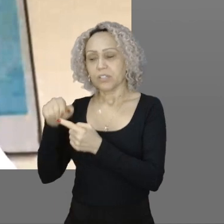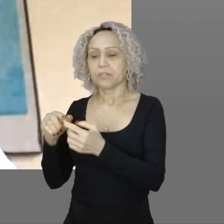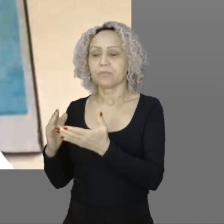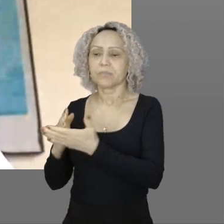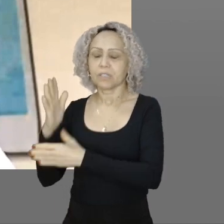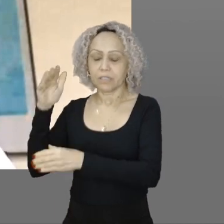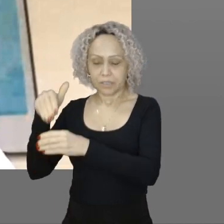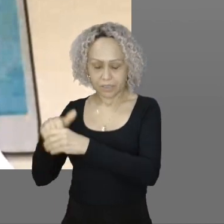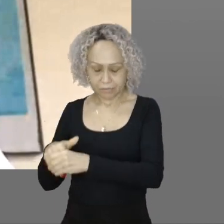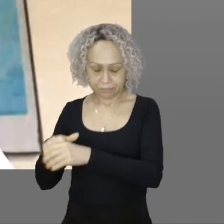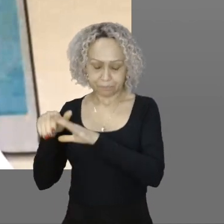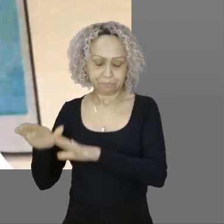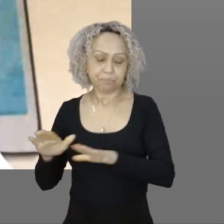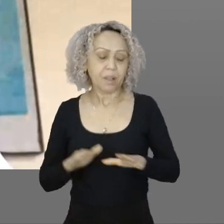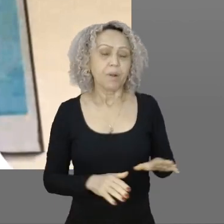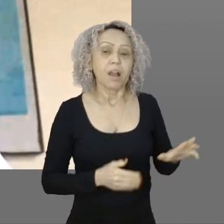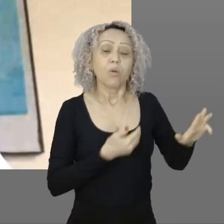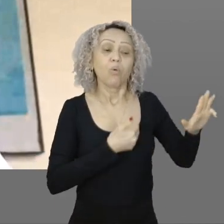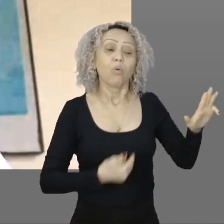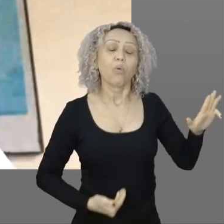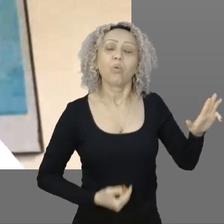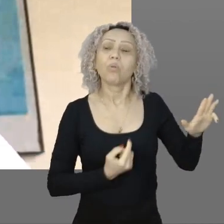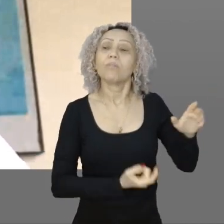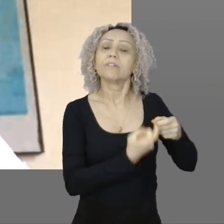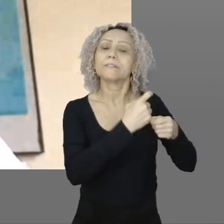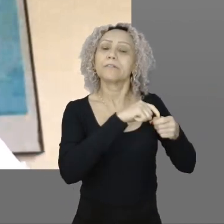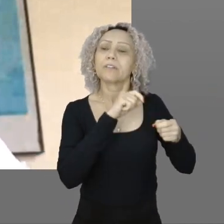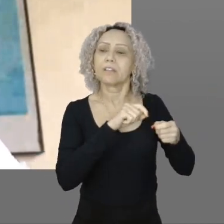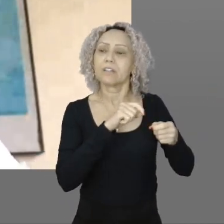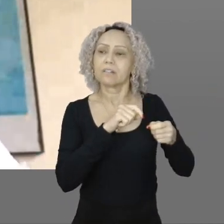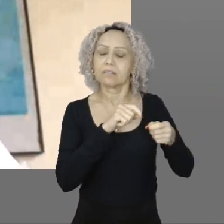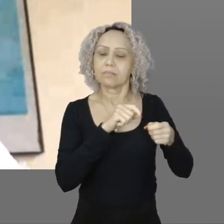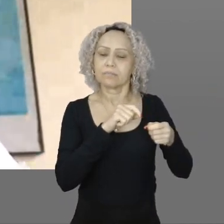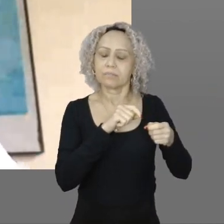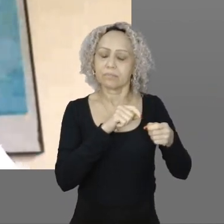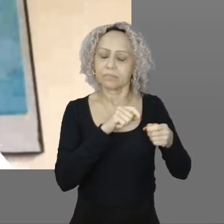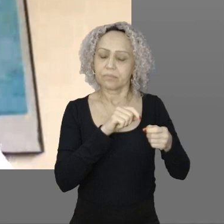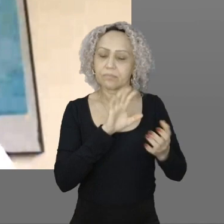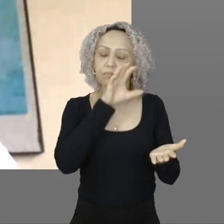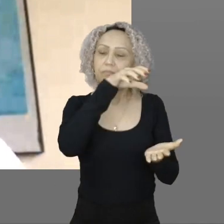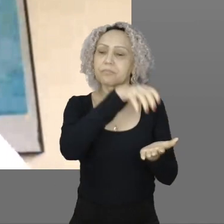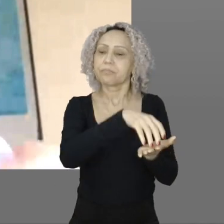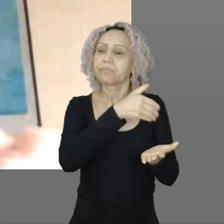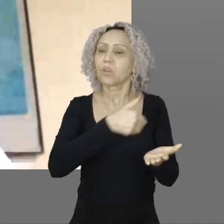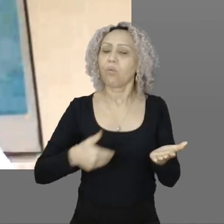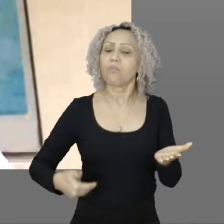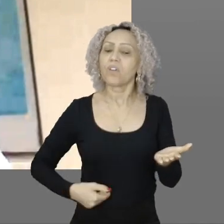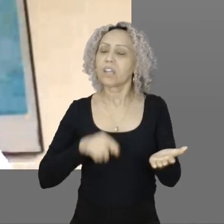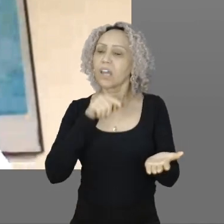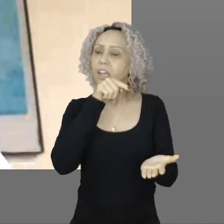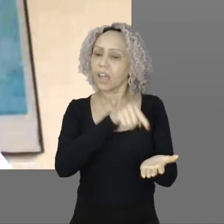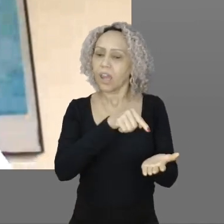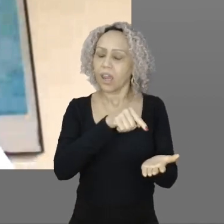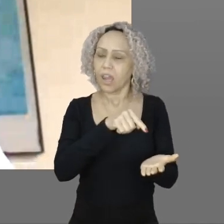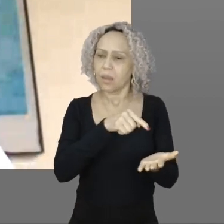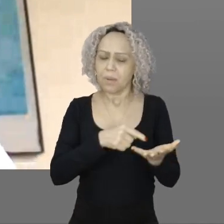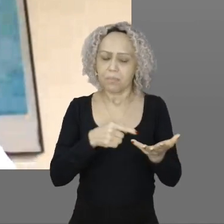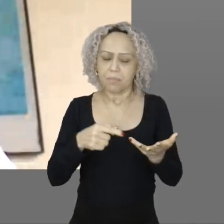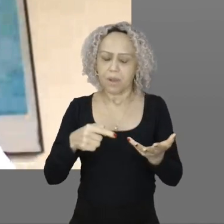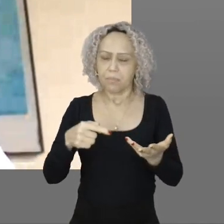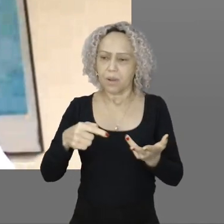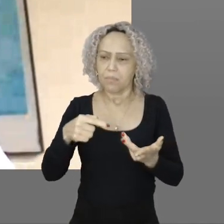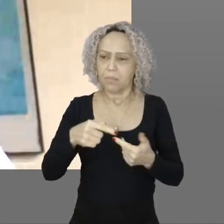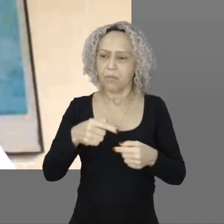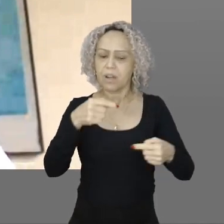o centro do meu governo. E este centro de governo é representado por um conjunto de políticas, na área,